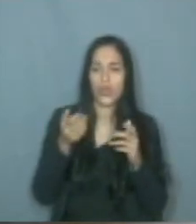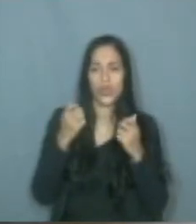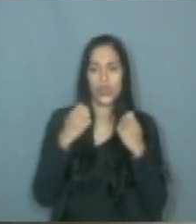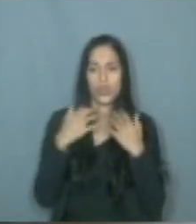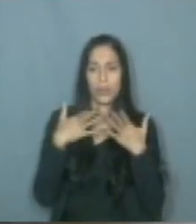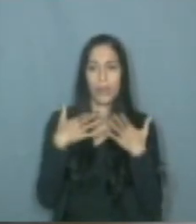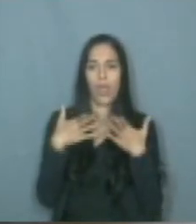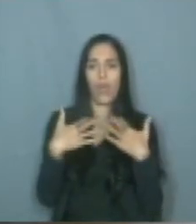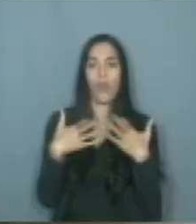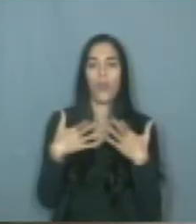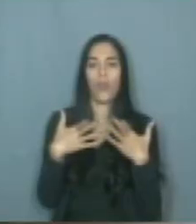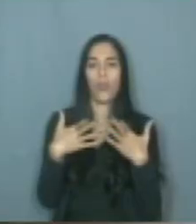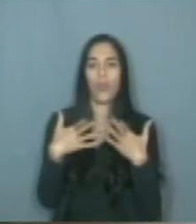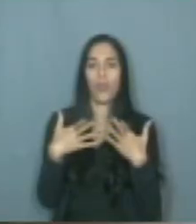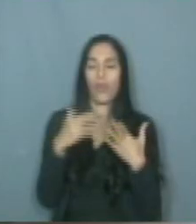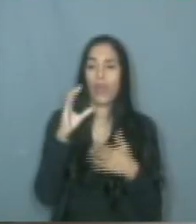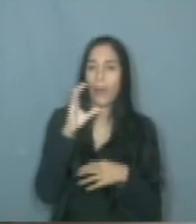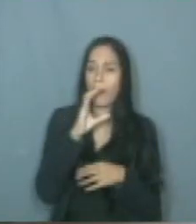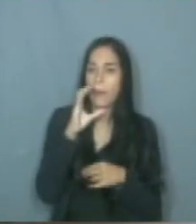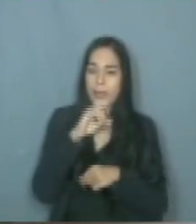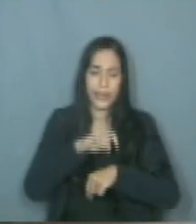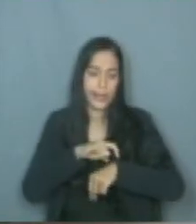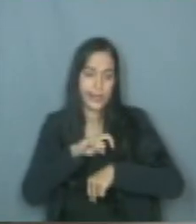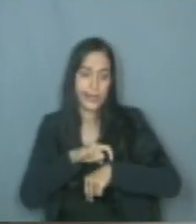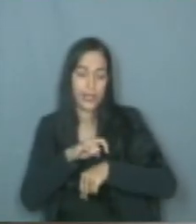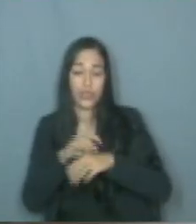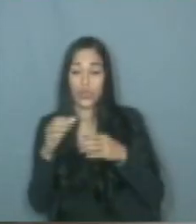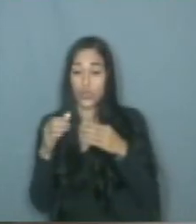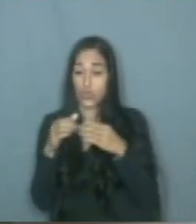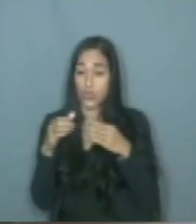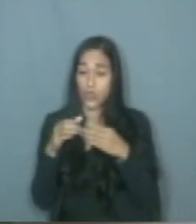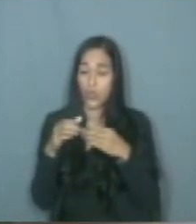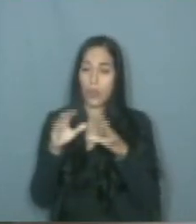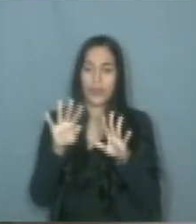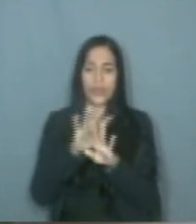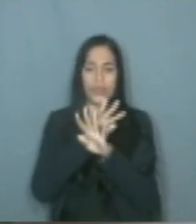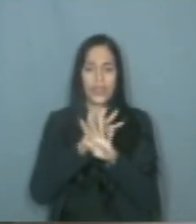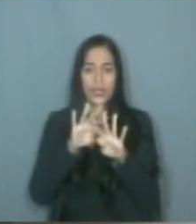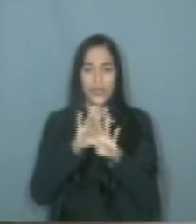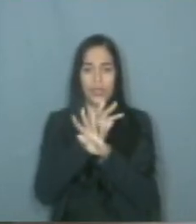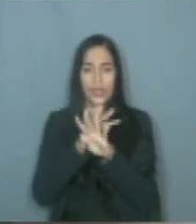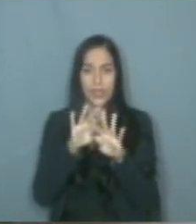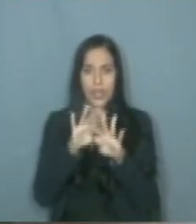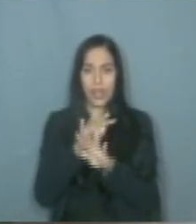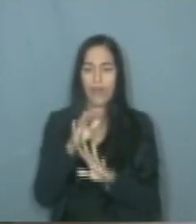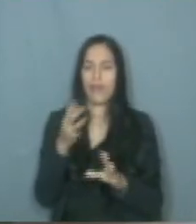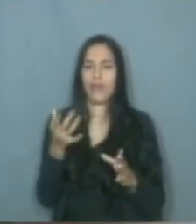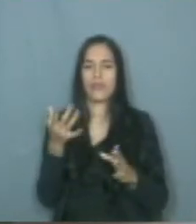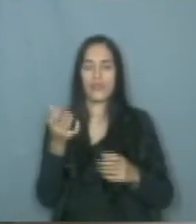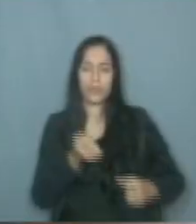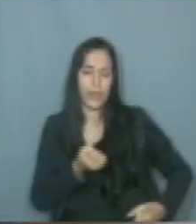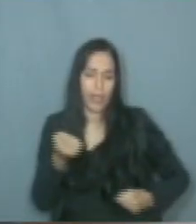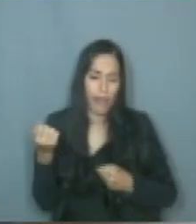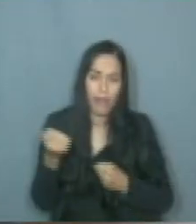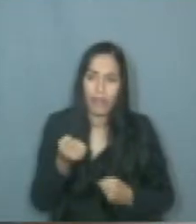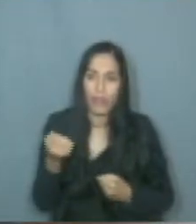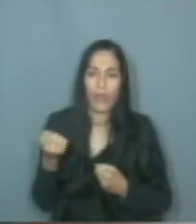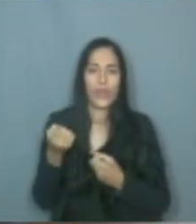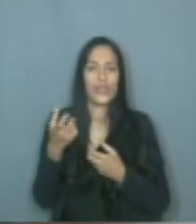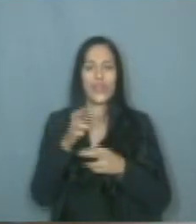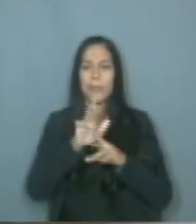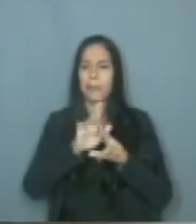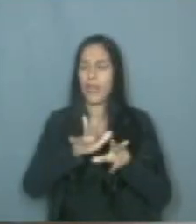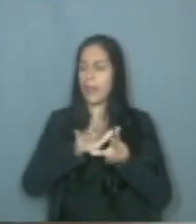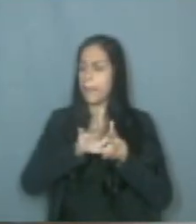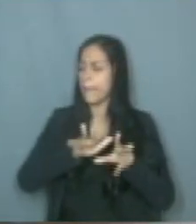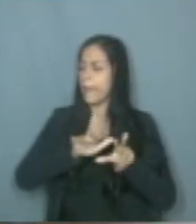palco apressando os grupos tradicionais, os blocos líricos, os maracatus. Aqui a gente coloca uma